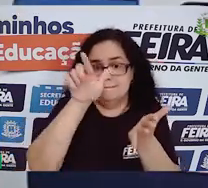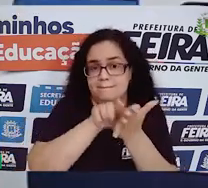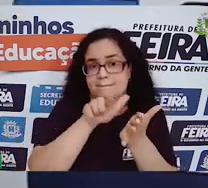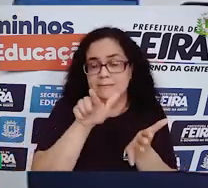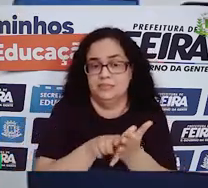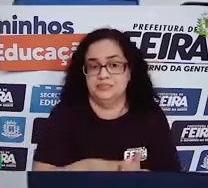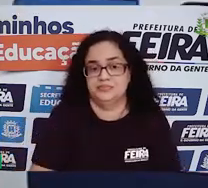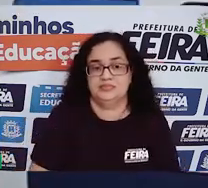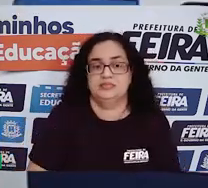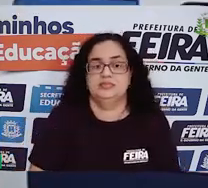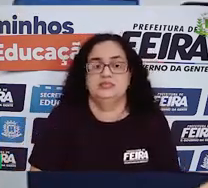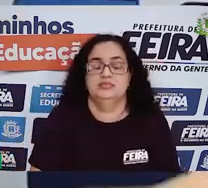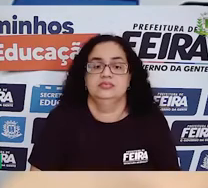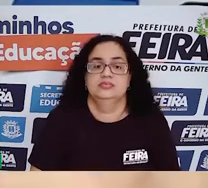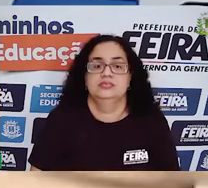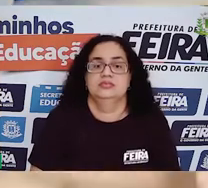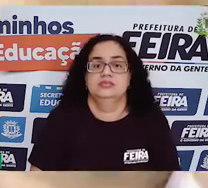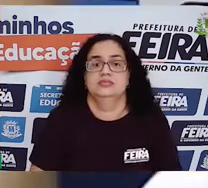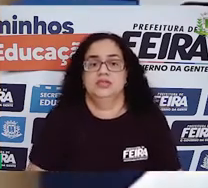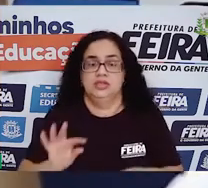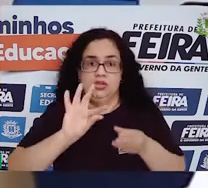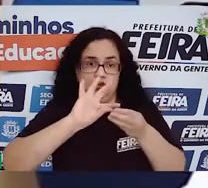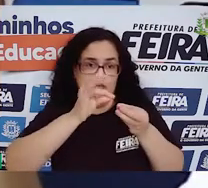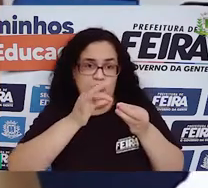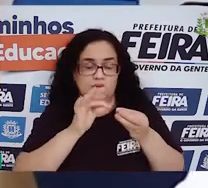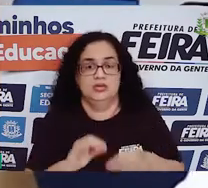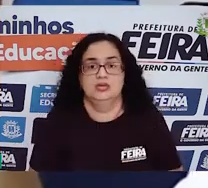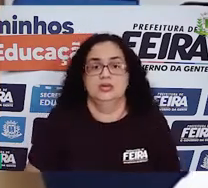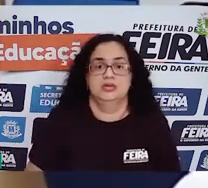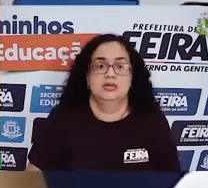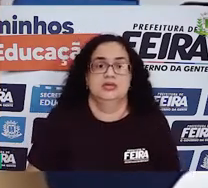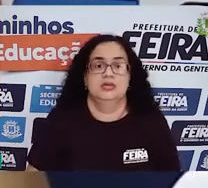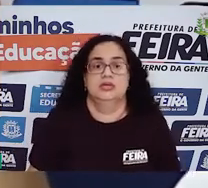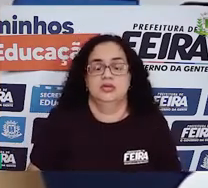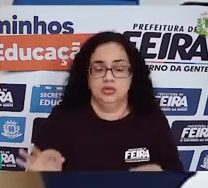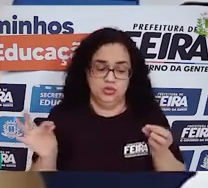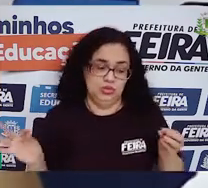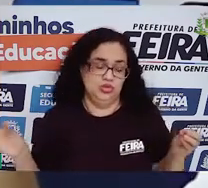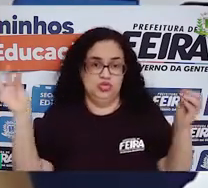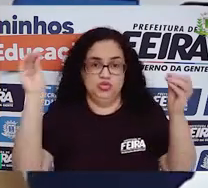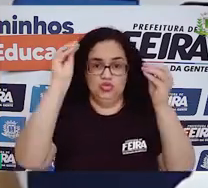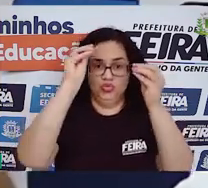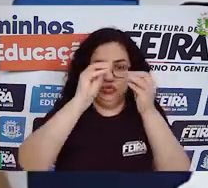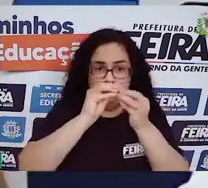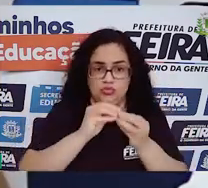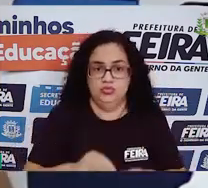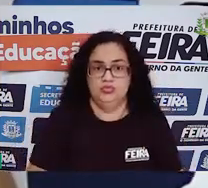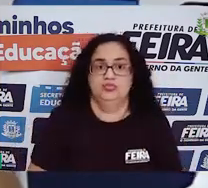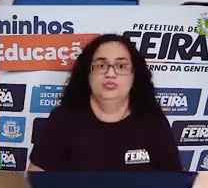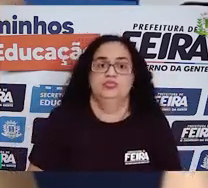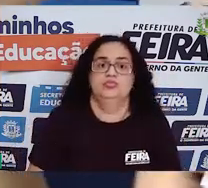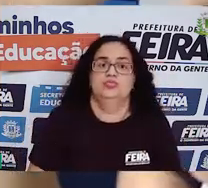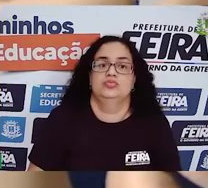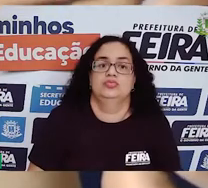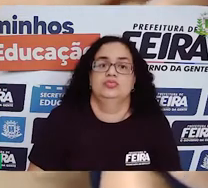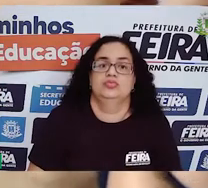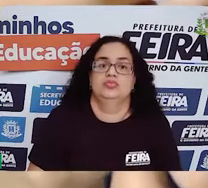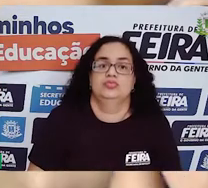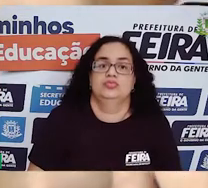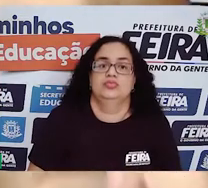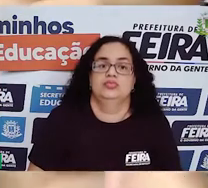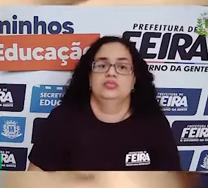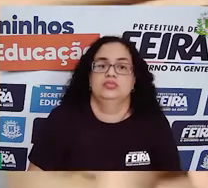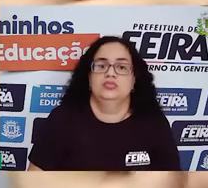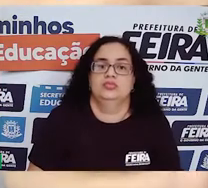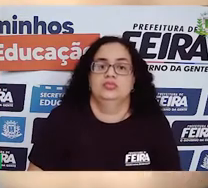uma vez. Ela pegou, ó, uma das pontinhas e a outra pontinha e resolveu